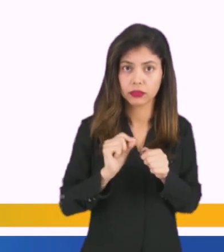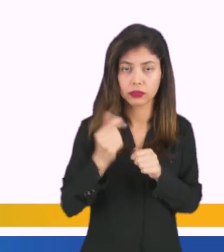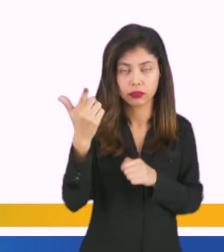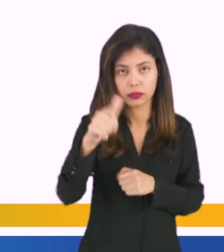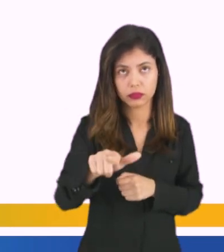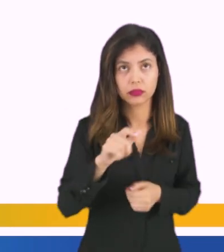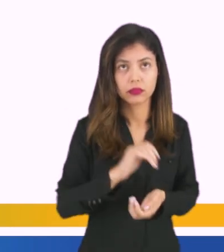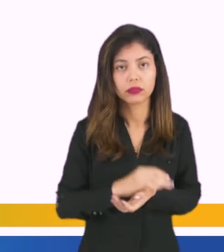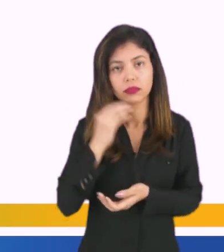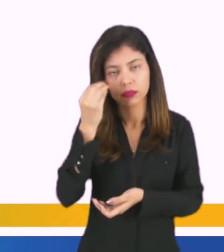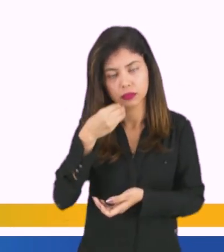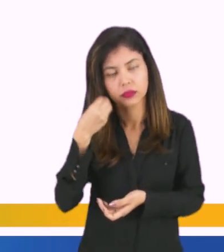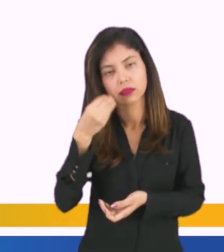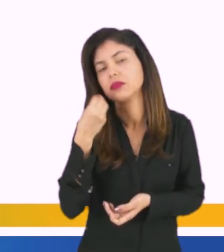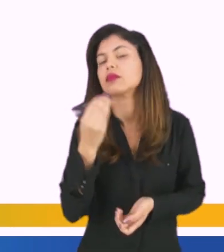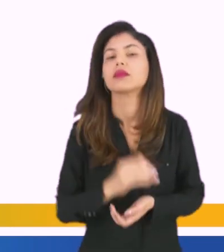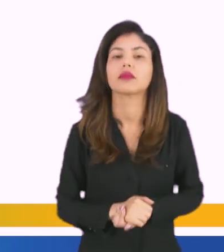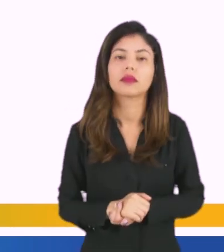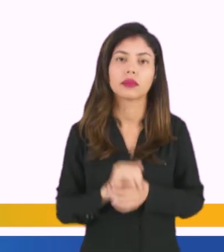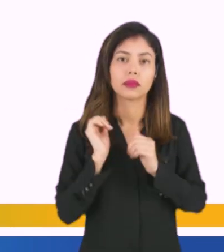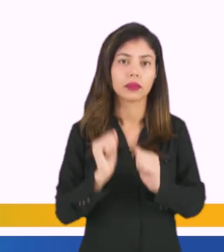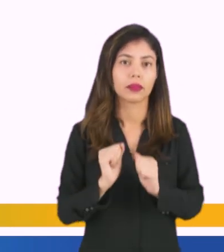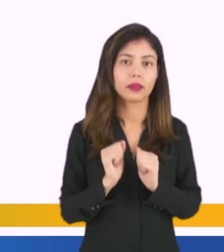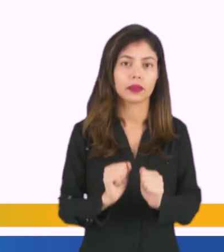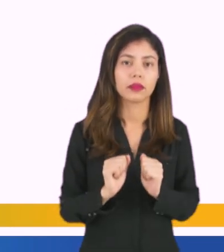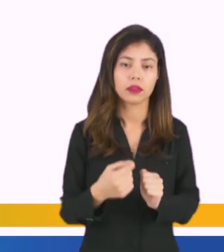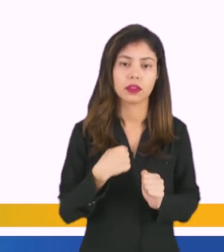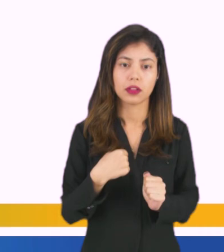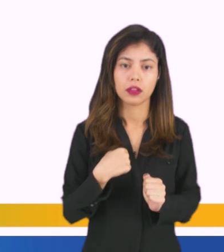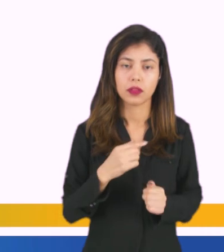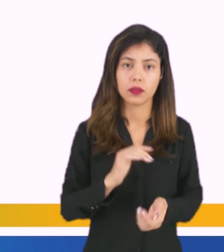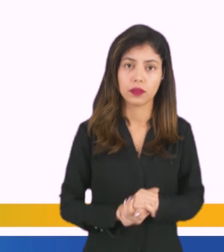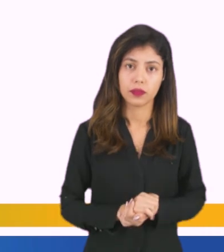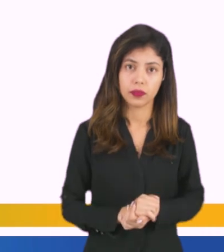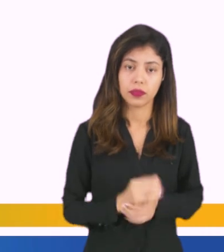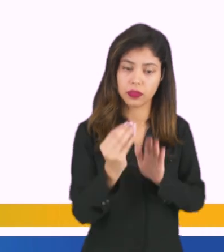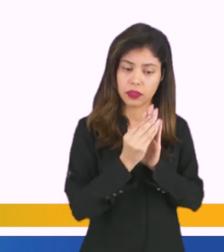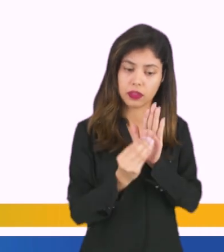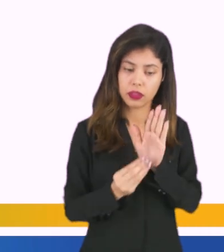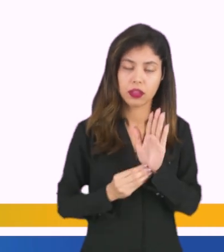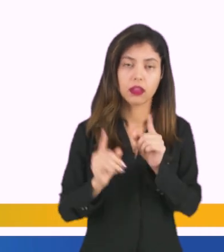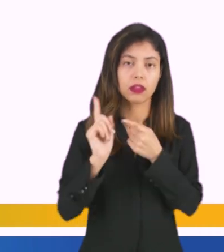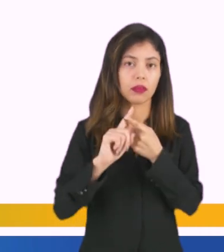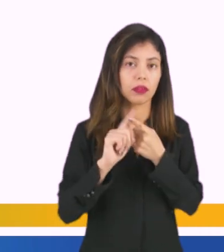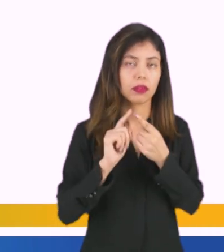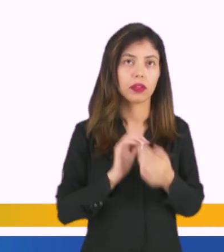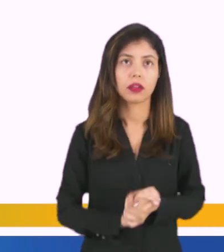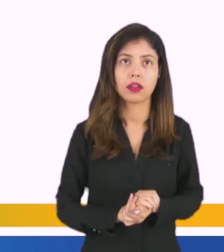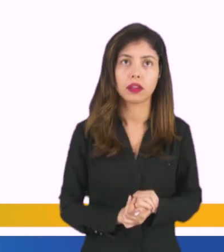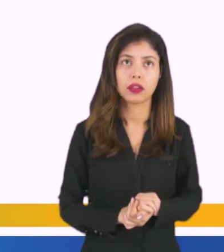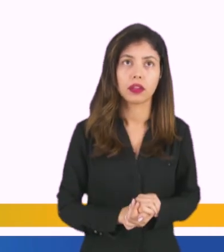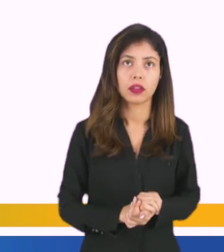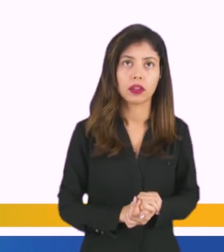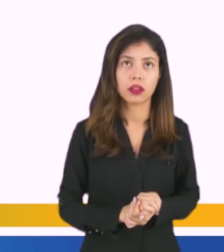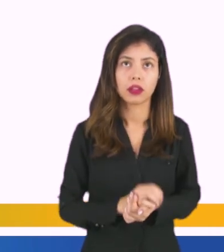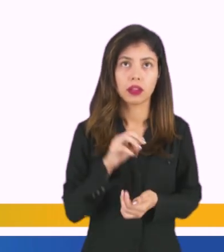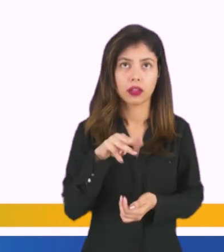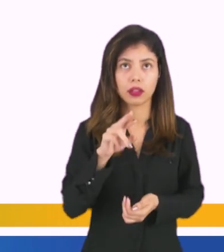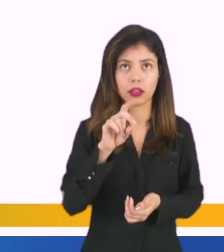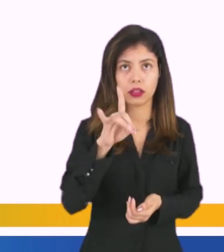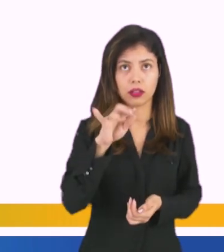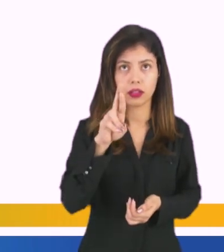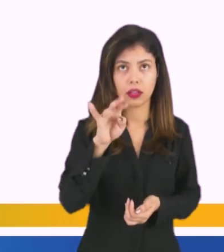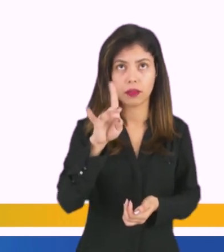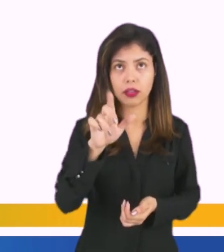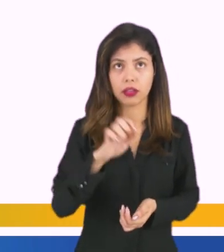essa experiência, eu poder ter os mesmos dados que eu consegui na primeira, né? Mensurável é você